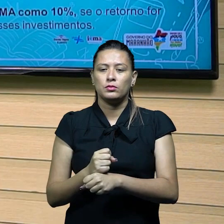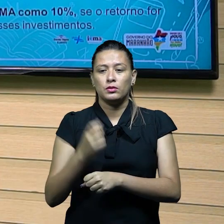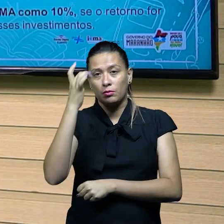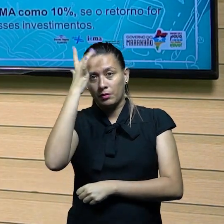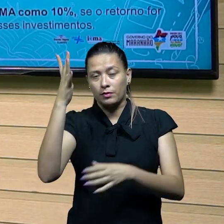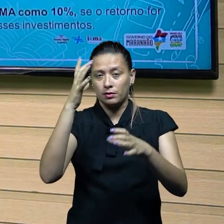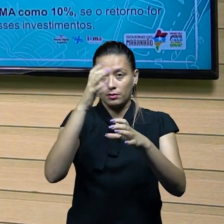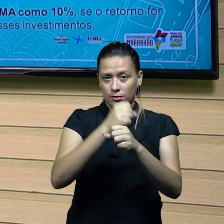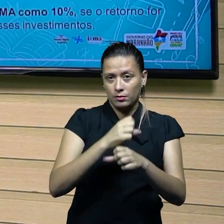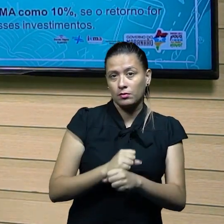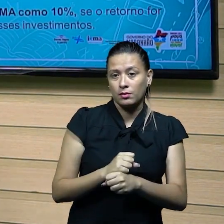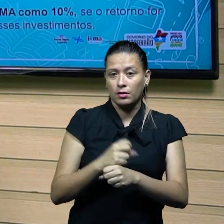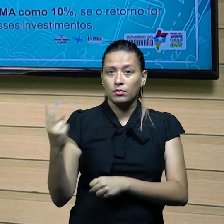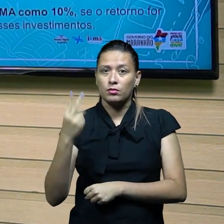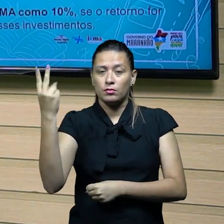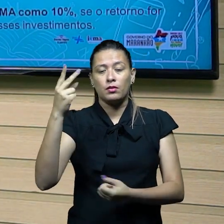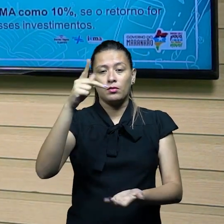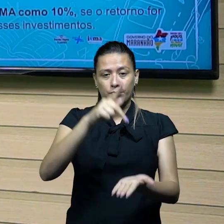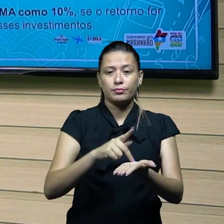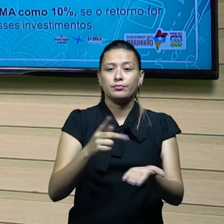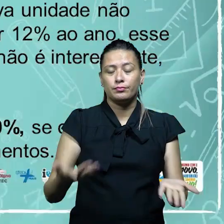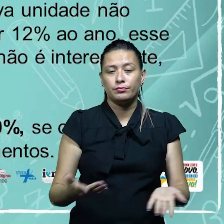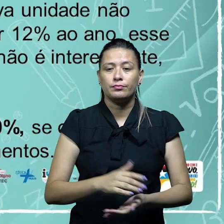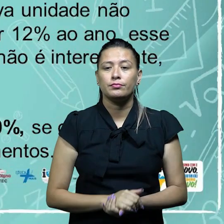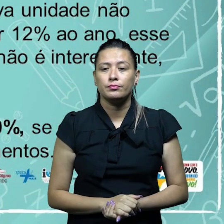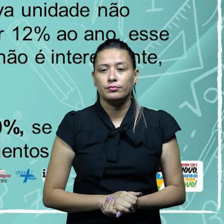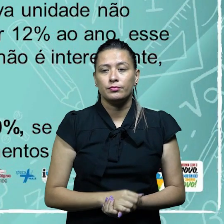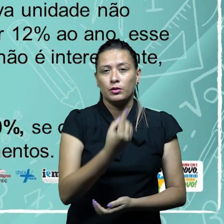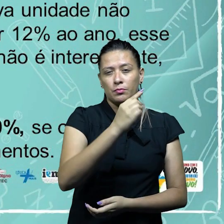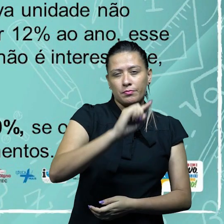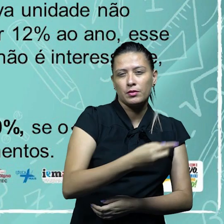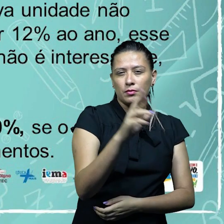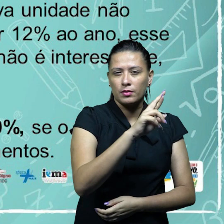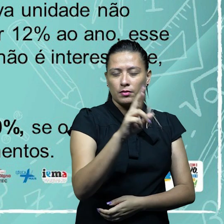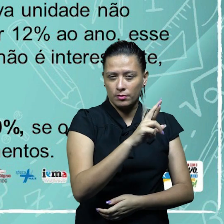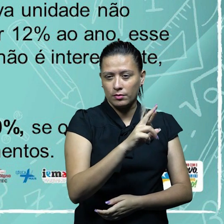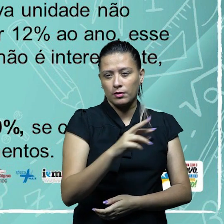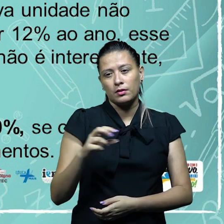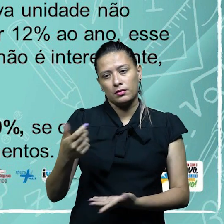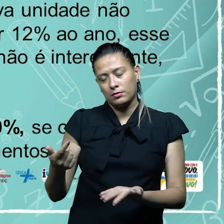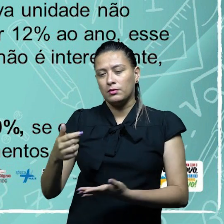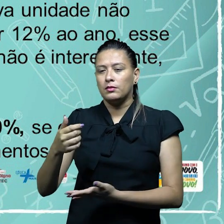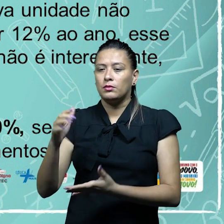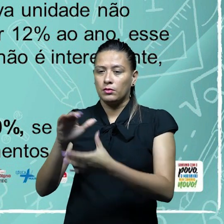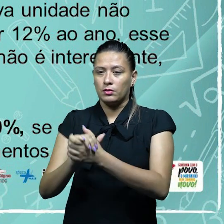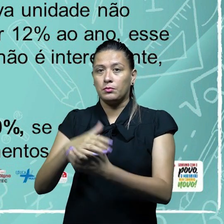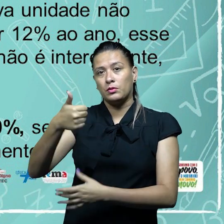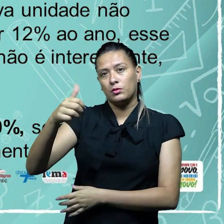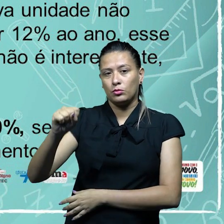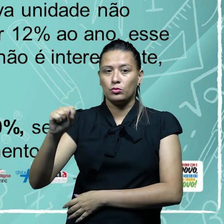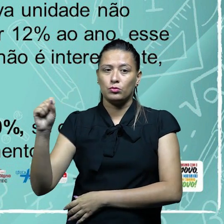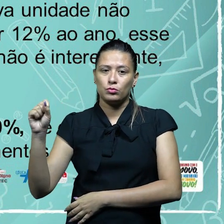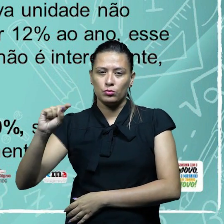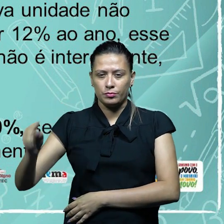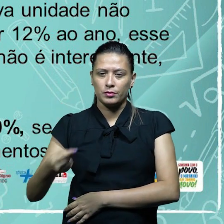taxa mínima de atratividade, a TMA, ok? O que é que diz aqui? Então, com fluxo de caixa em mãos, que aqui